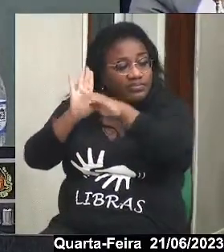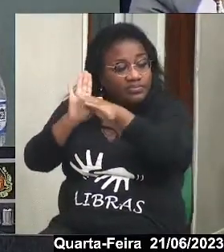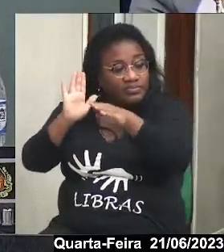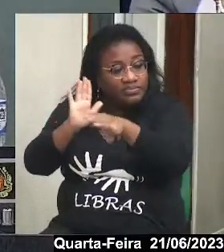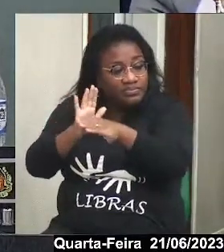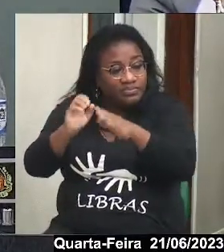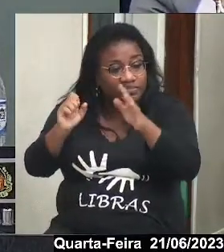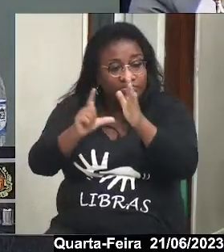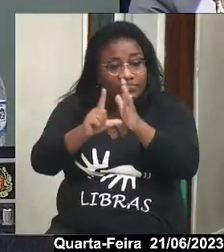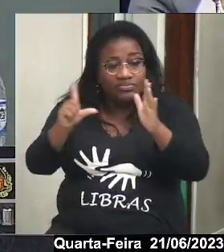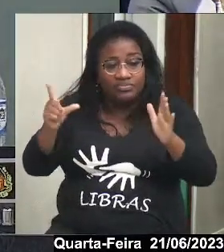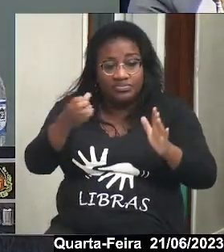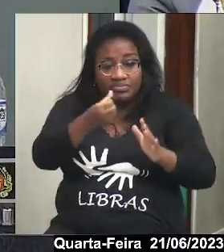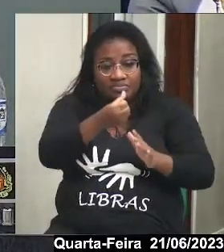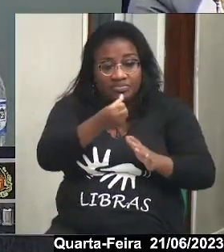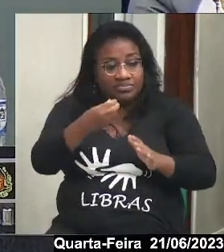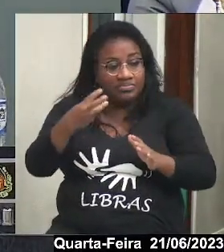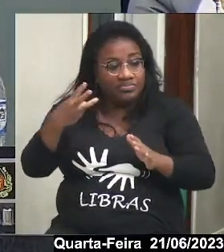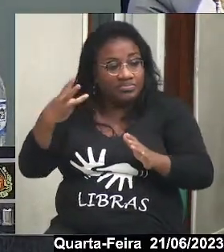Projeto de lei